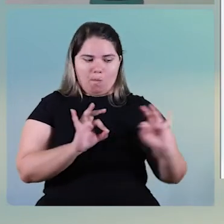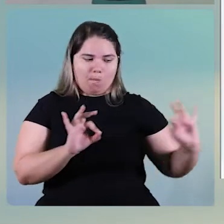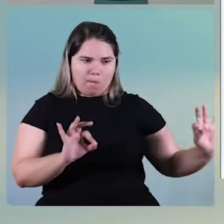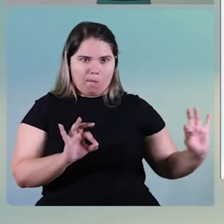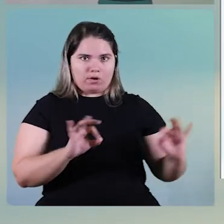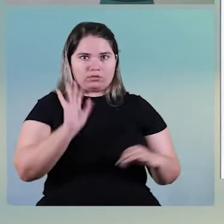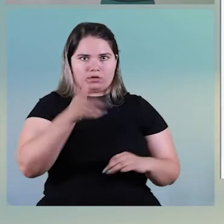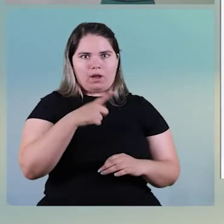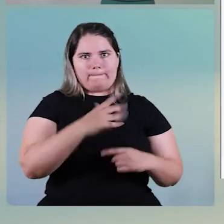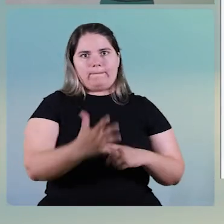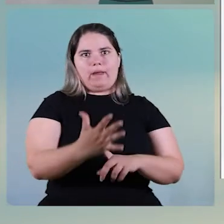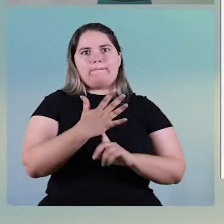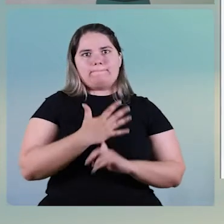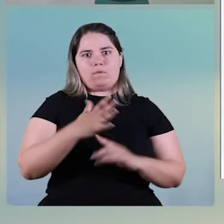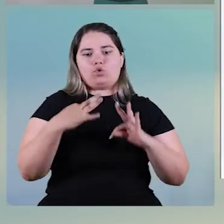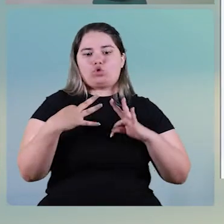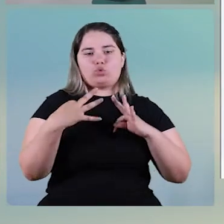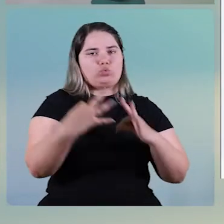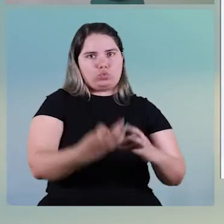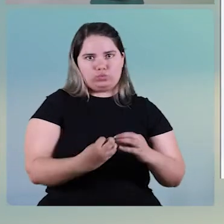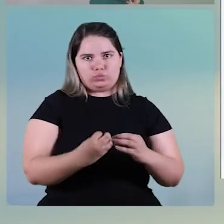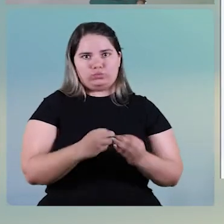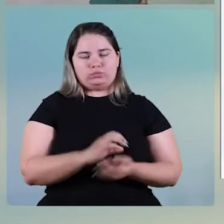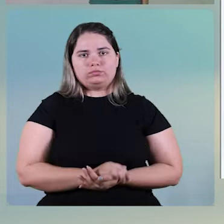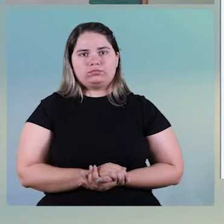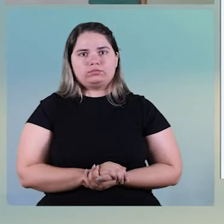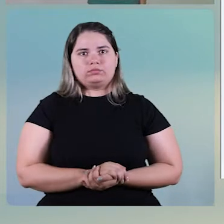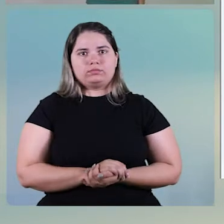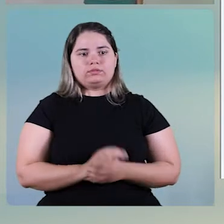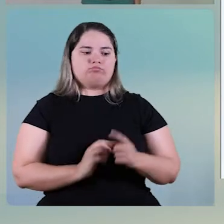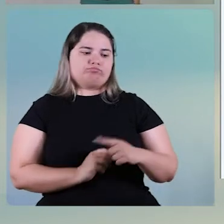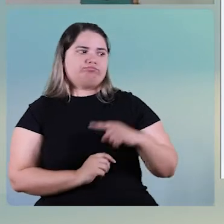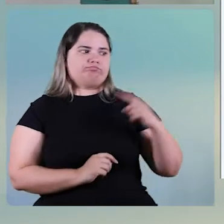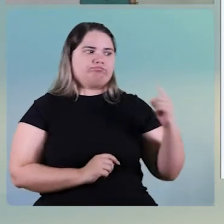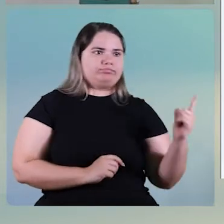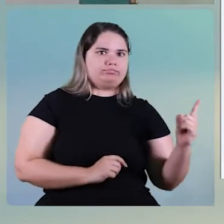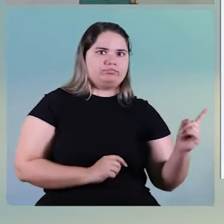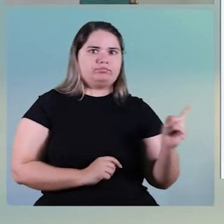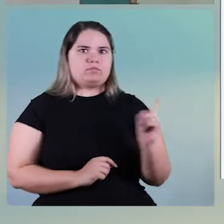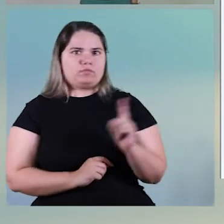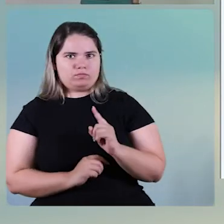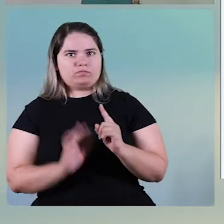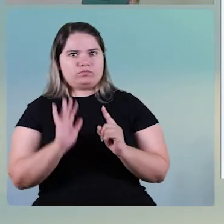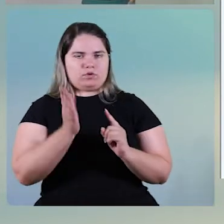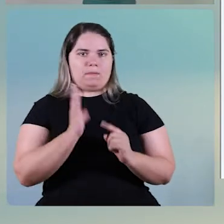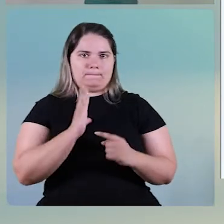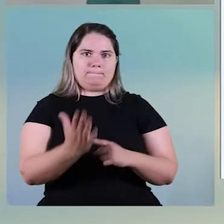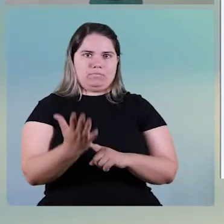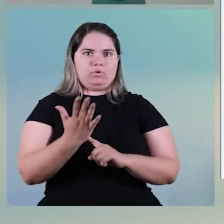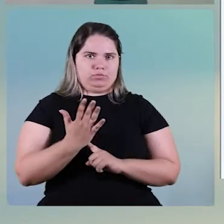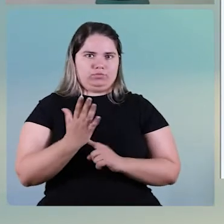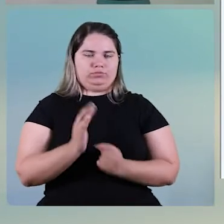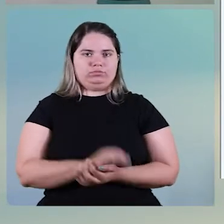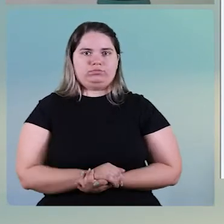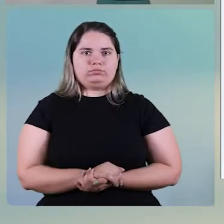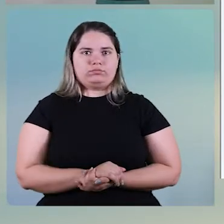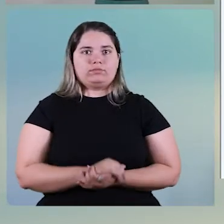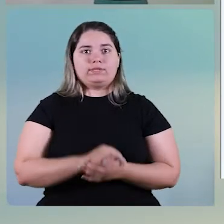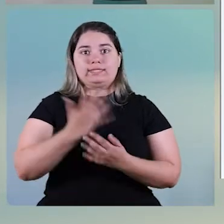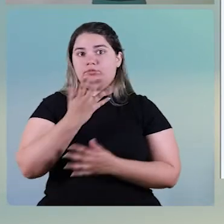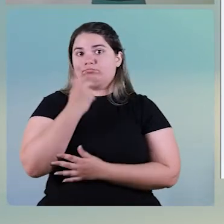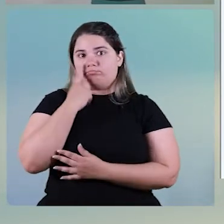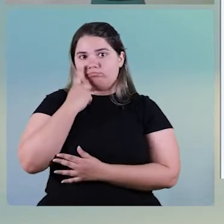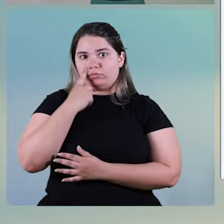todo o comprimento do percurso. Ida mais volta. Veja, então ele foi do 20 aos